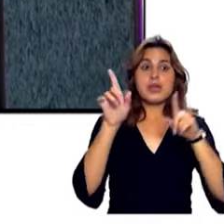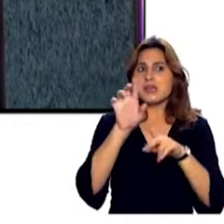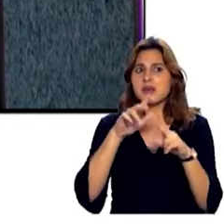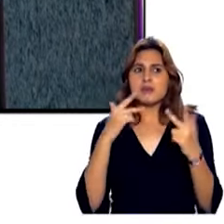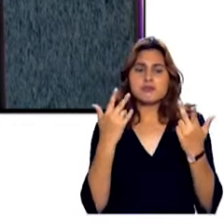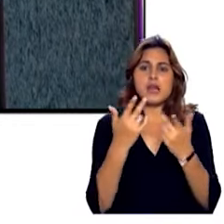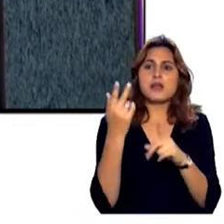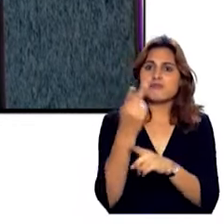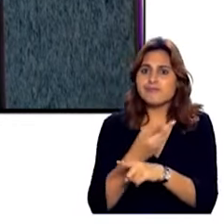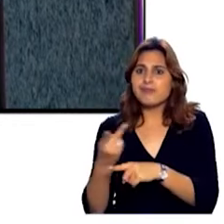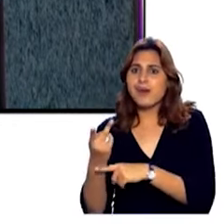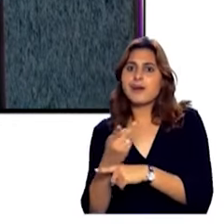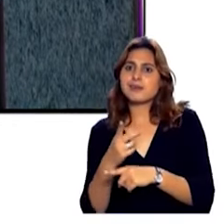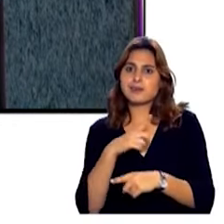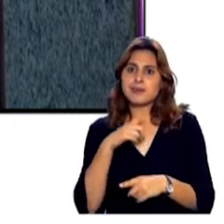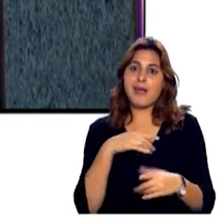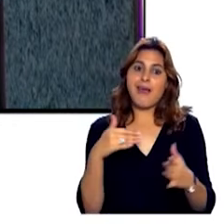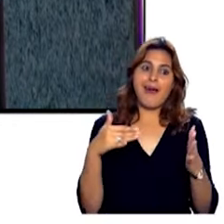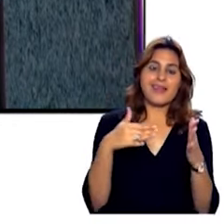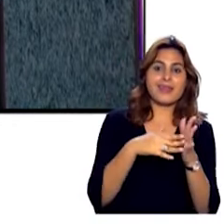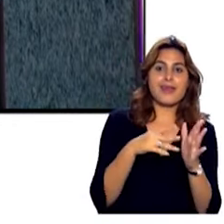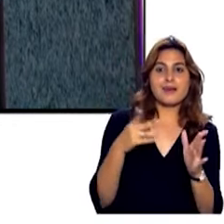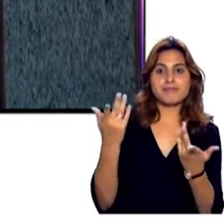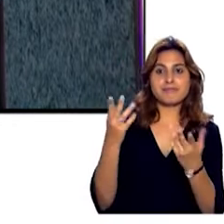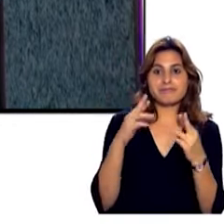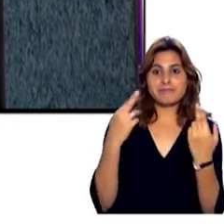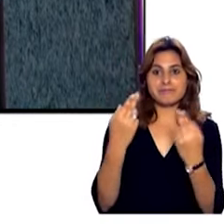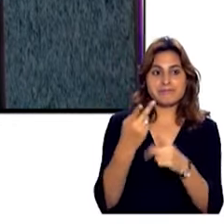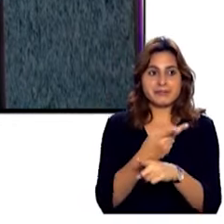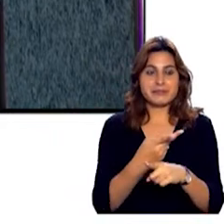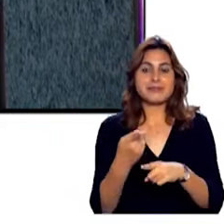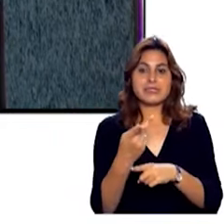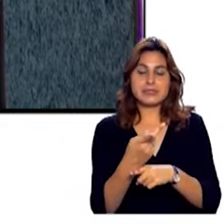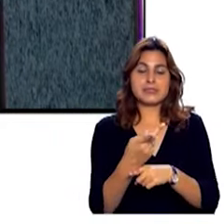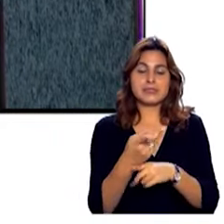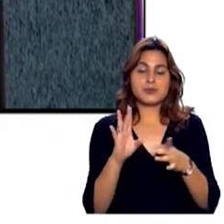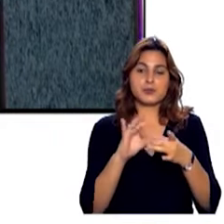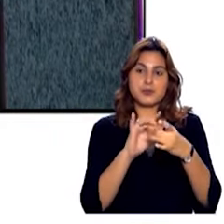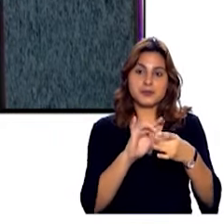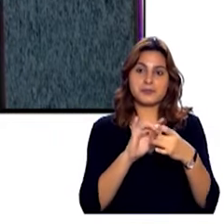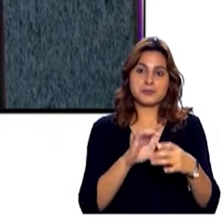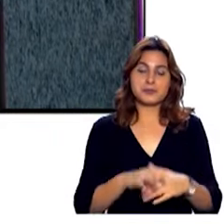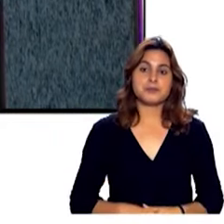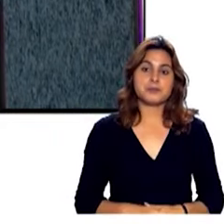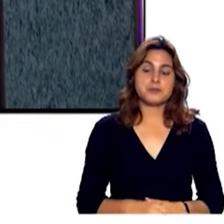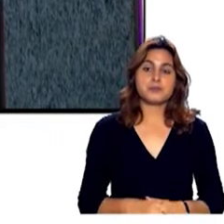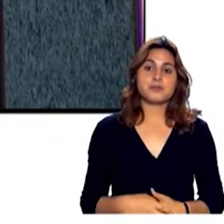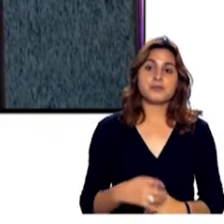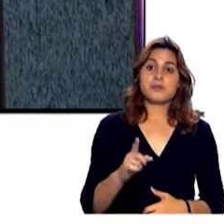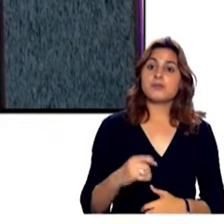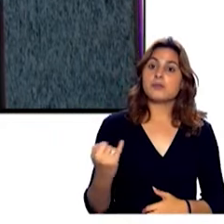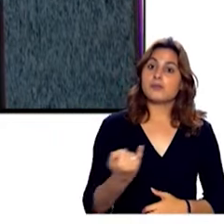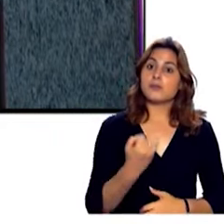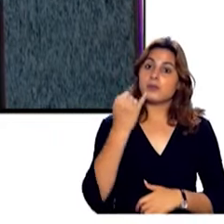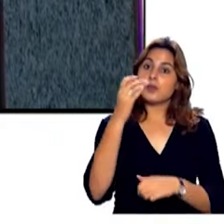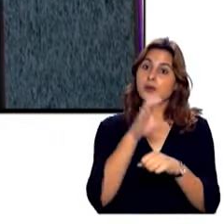até se chegar nas seções Unidas ele realça a importância